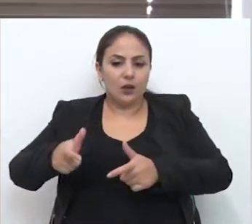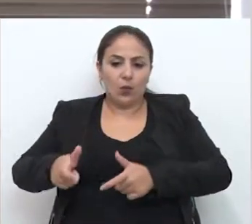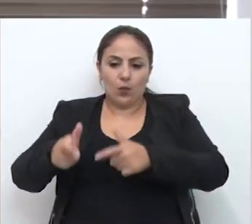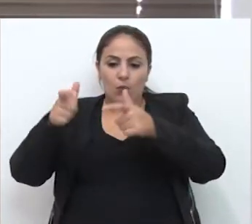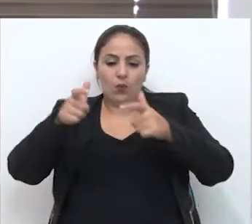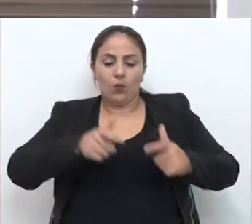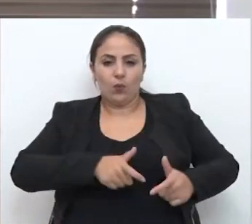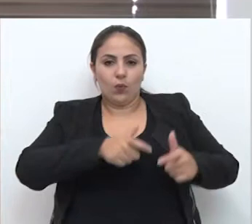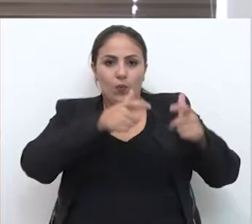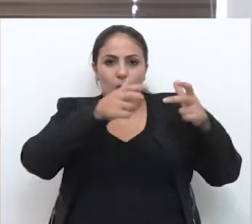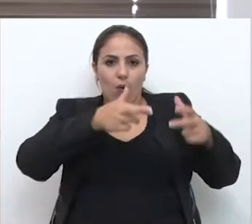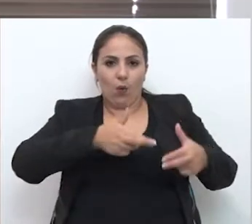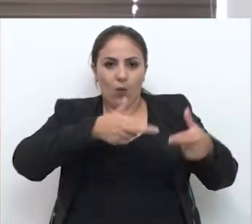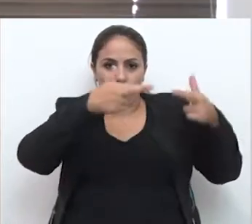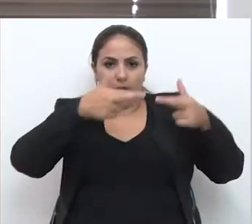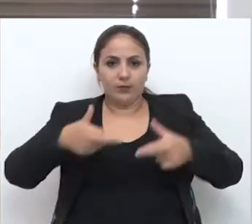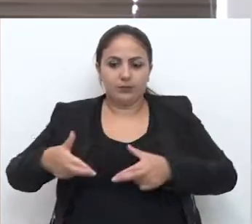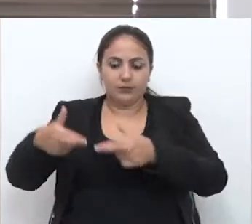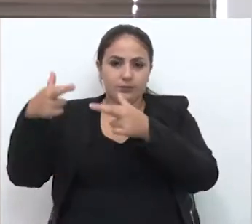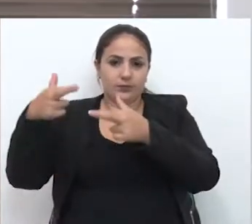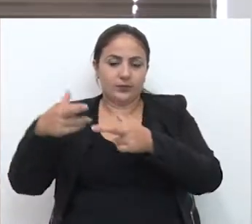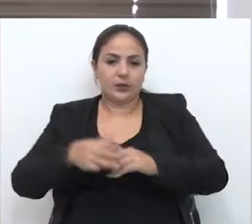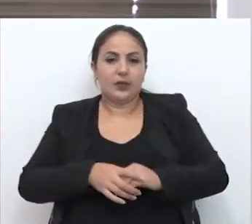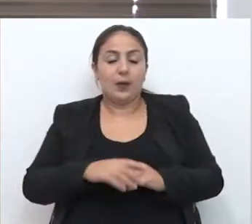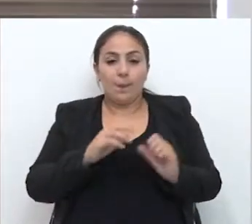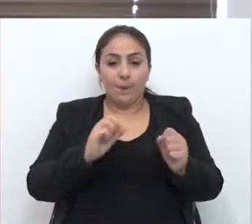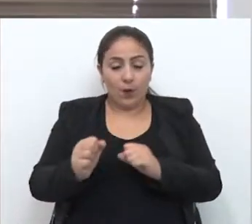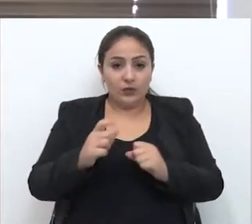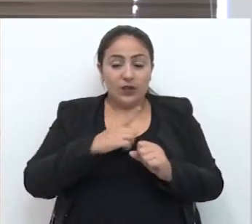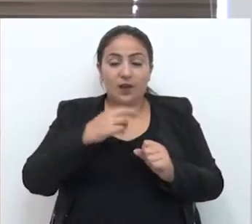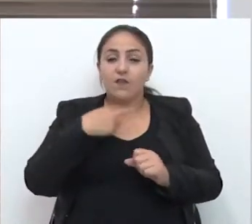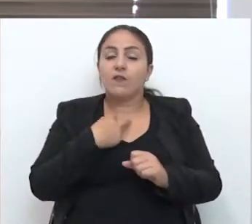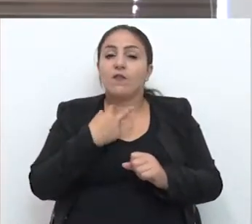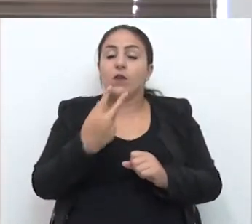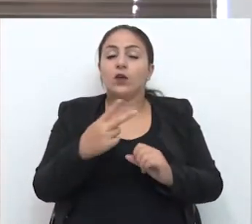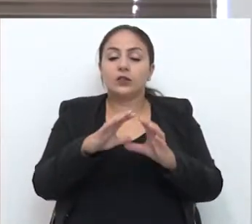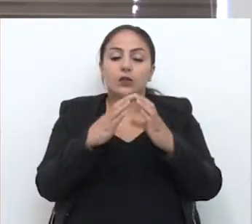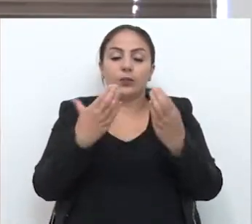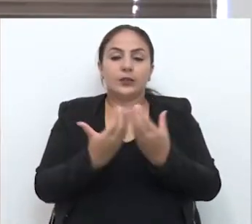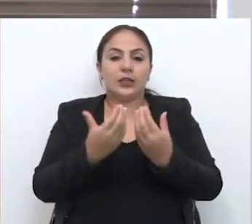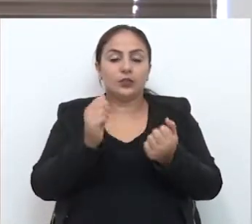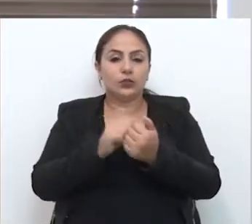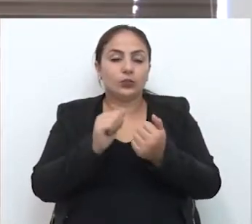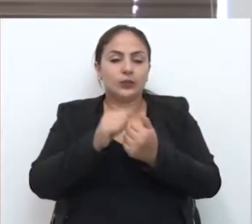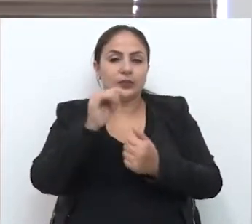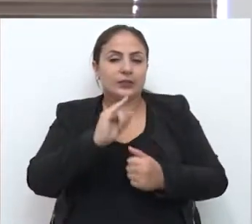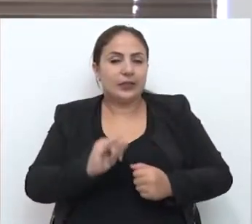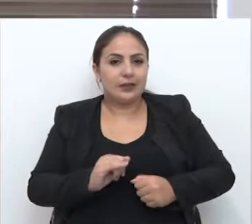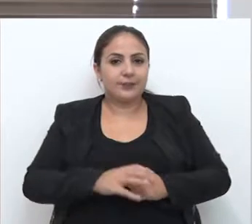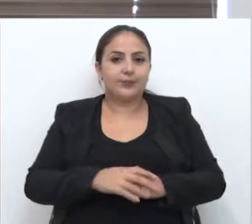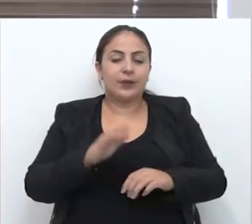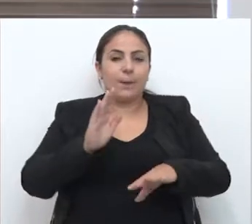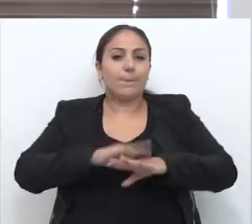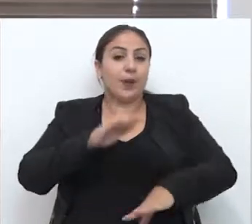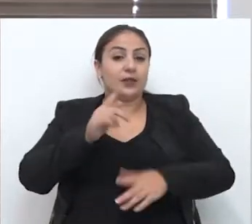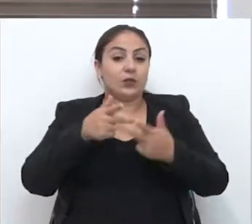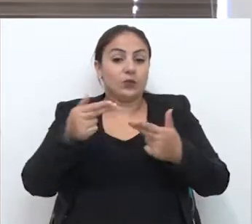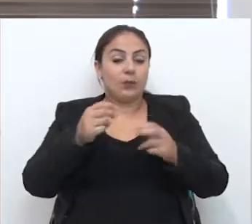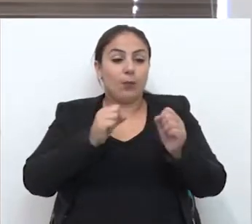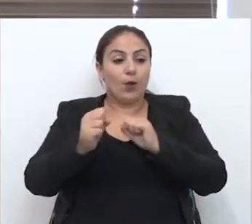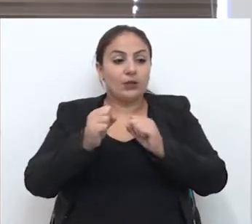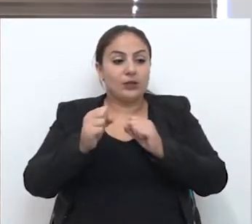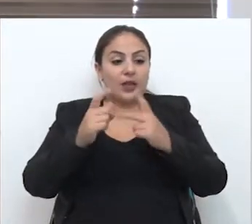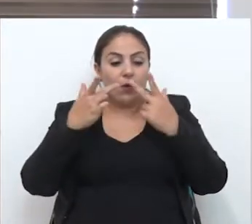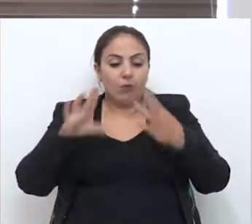parlamento italiano, sejam a voz das nossas comunidades italianas daqui, lá junto à Itália. Mas mais do que isso, que seja